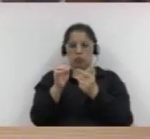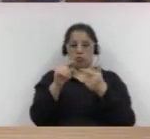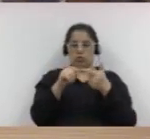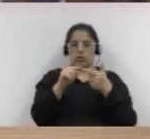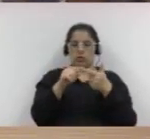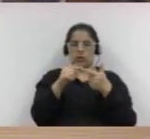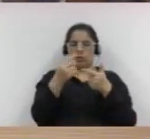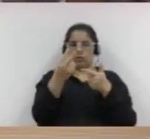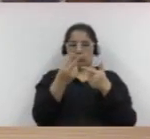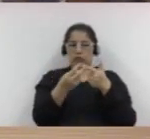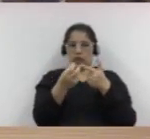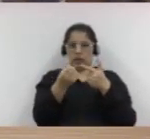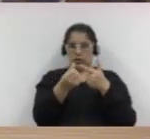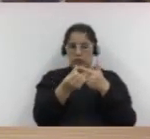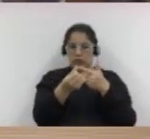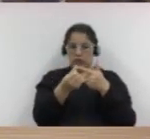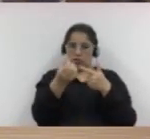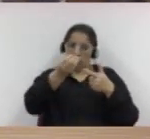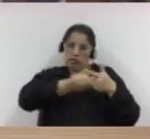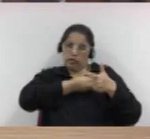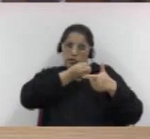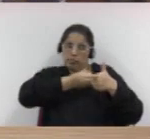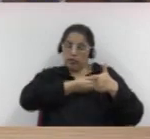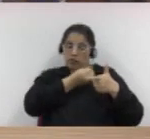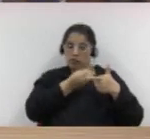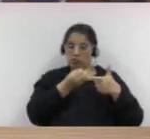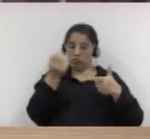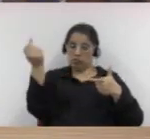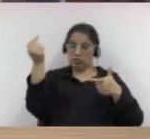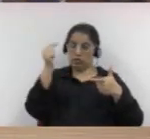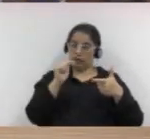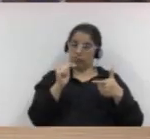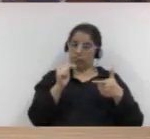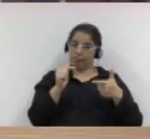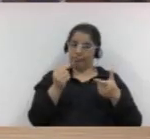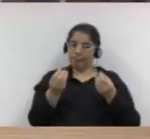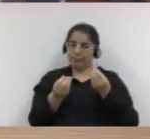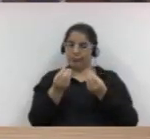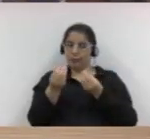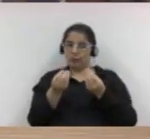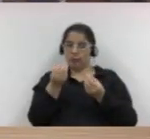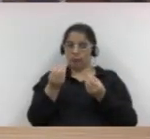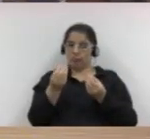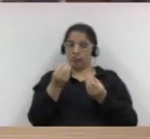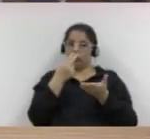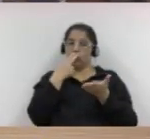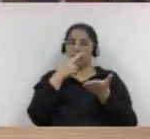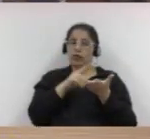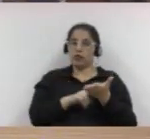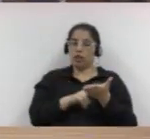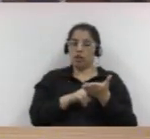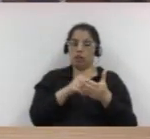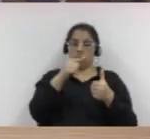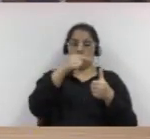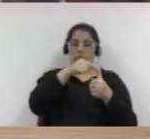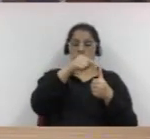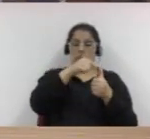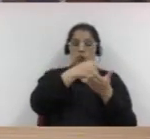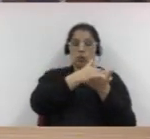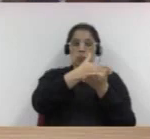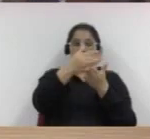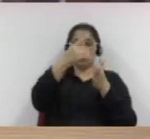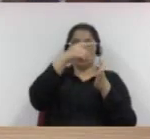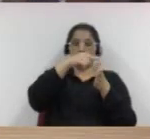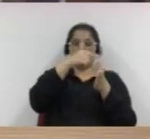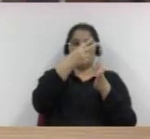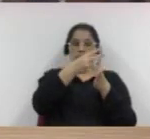foi dia 26, e ele esteve presente. Então, o atestado dizia que do dia 25 até o dia 5